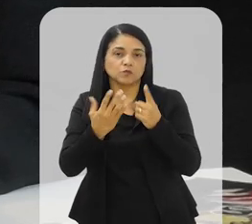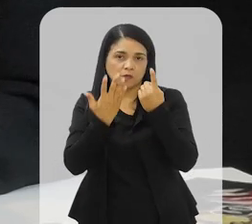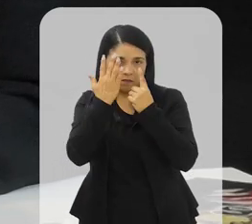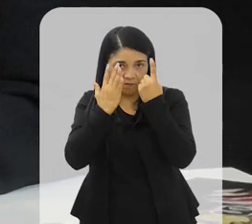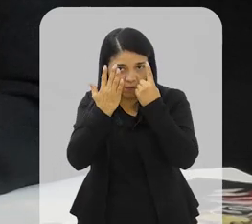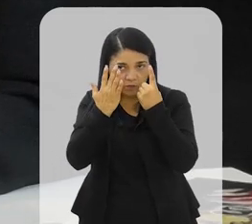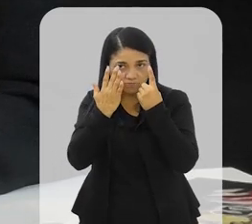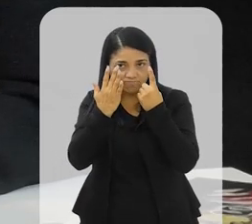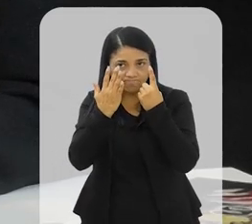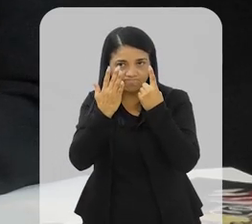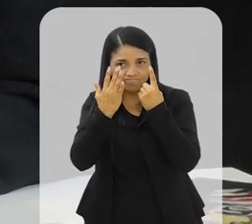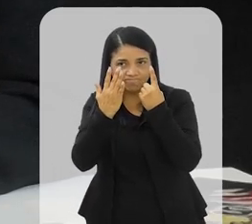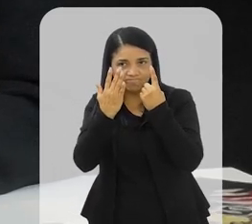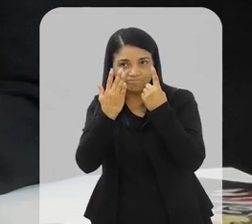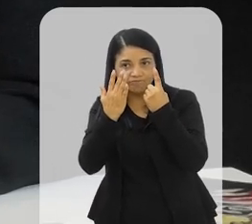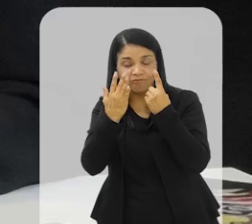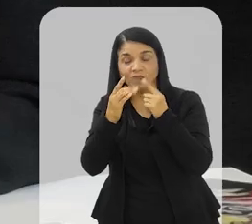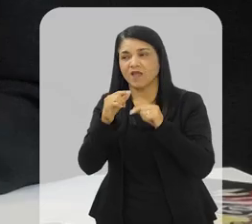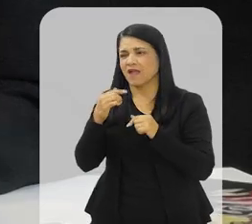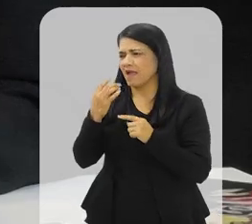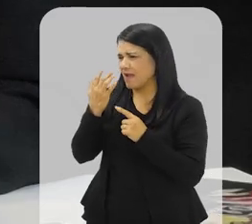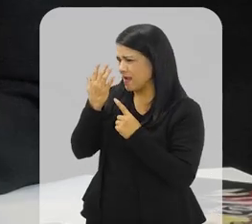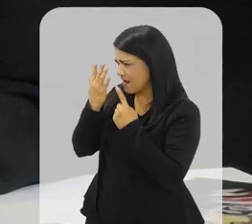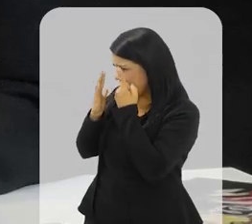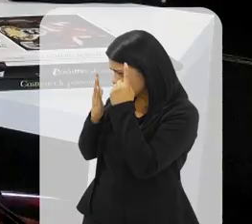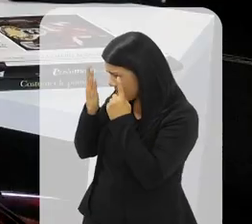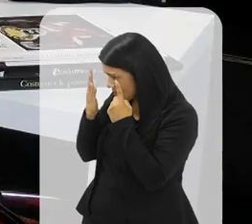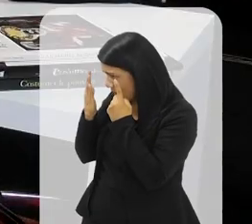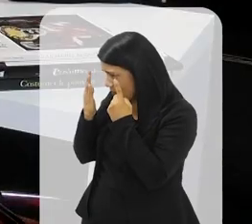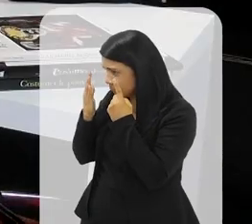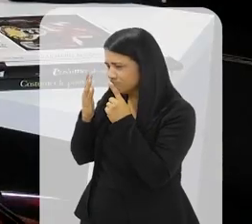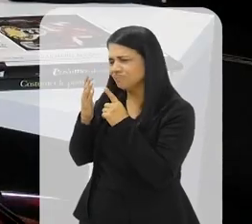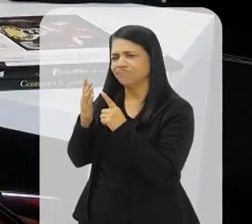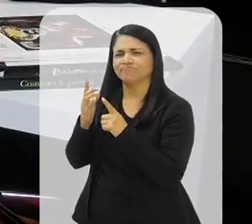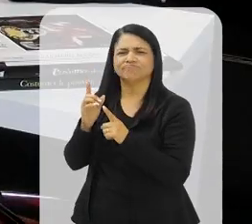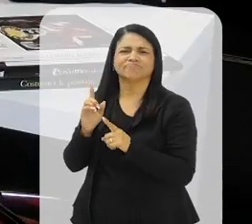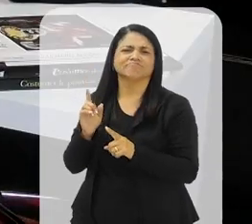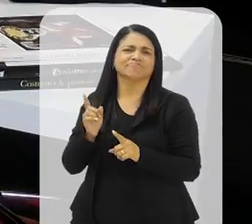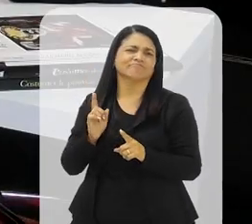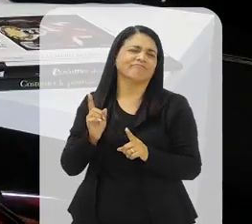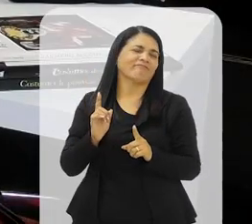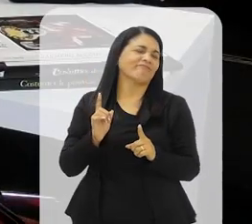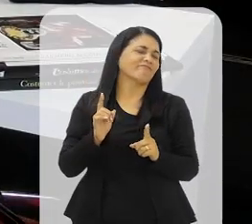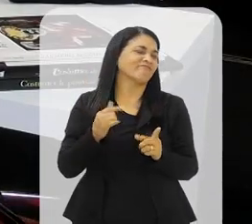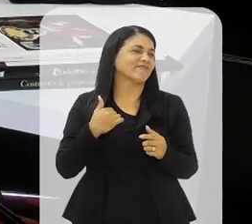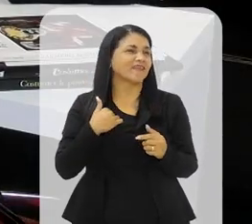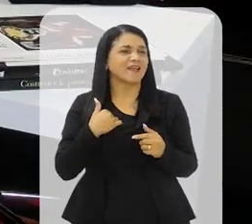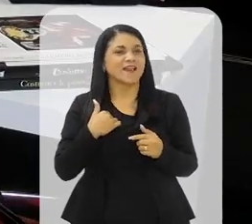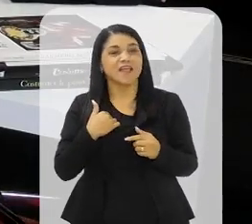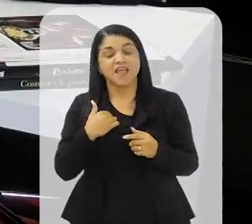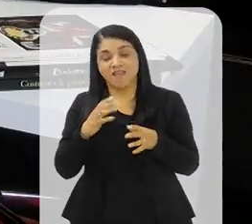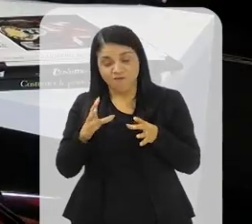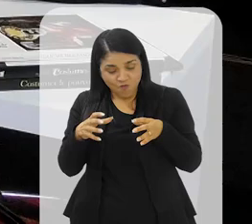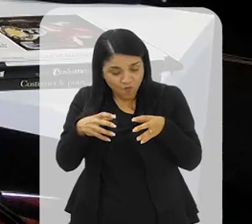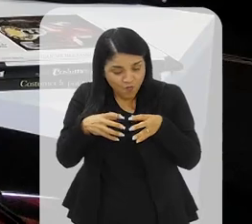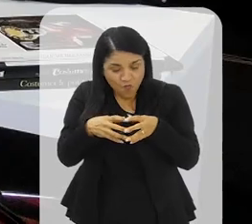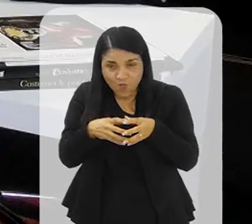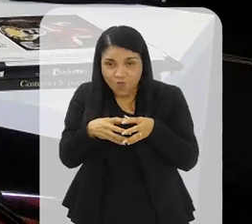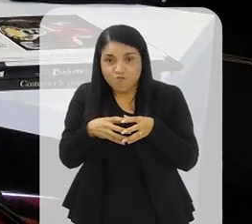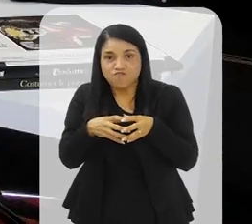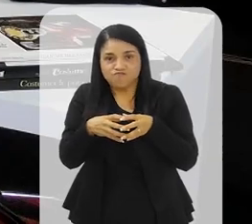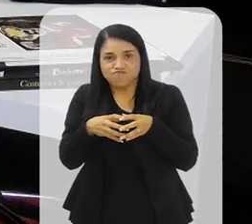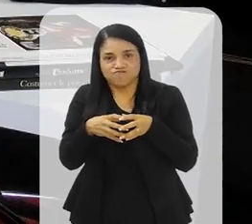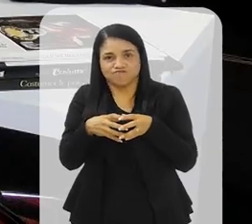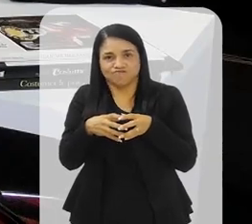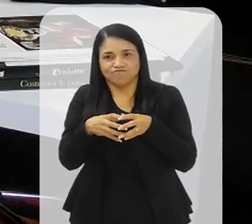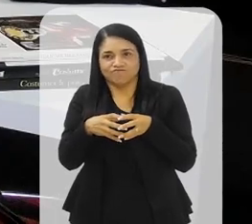o seu trabalho no carnaval Mauro Car o carnaval não tem esse ol olhar nada mas gente